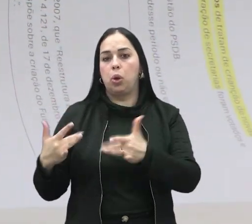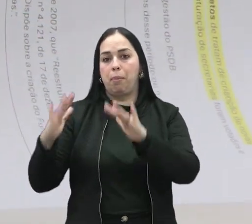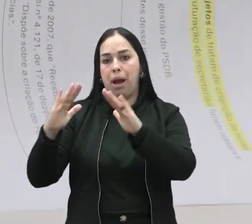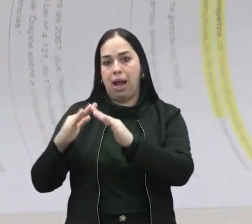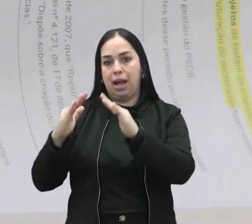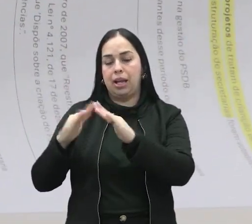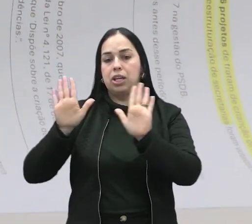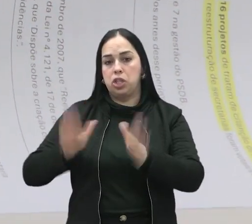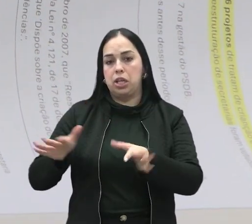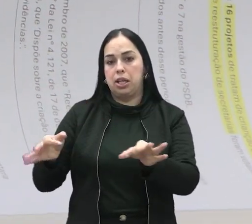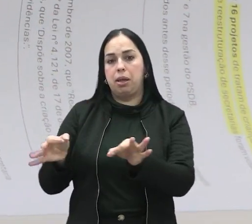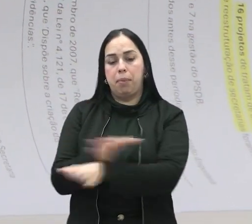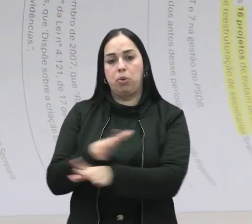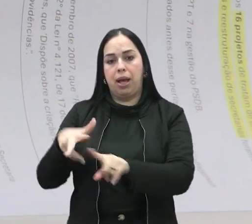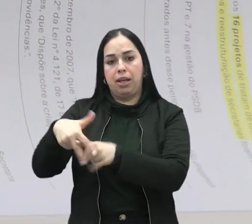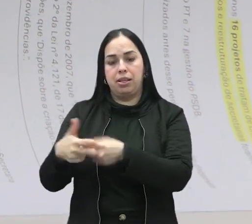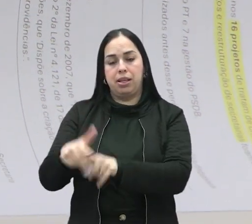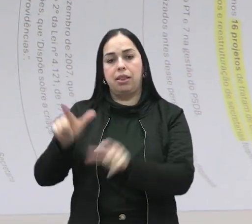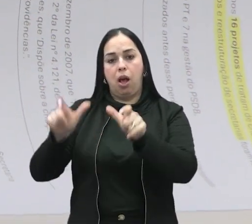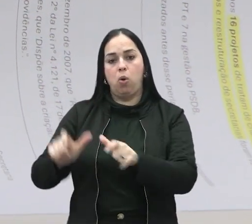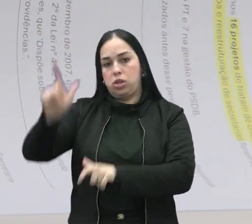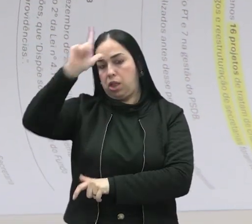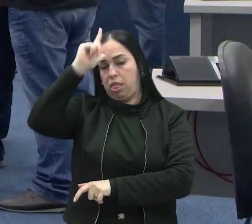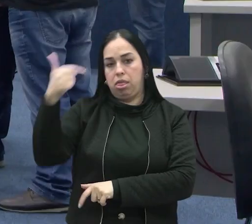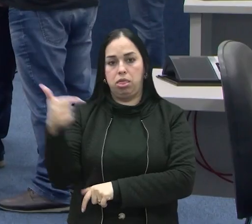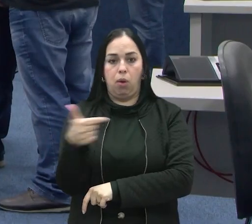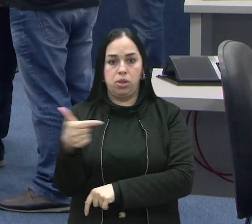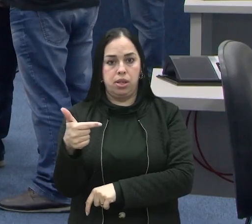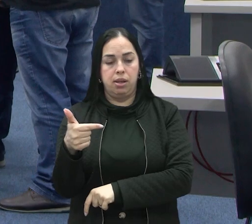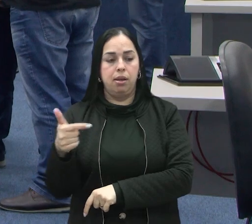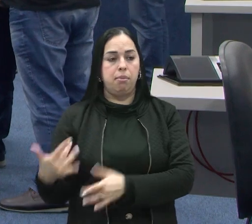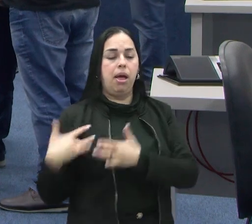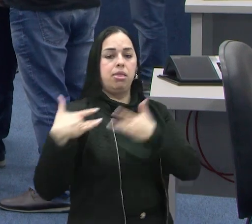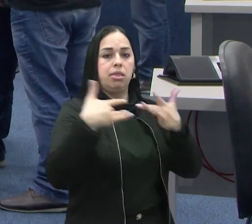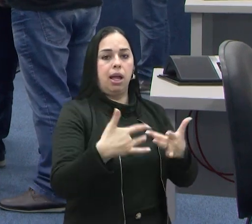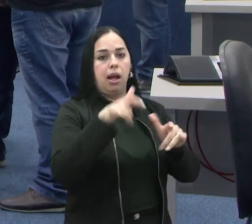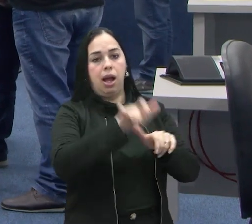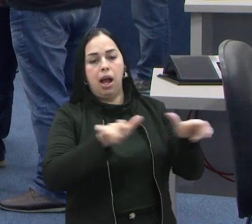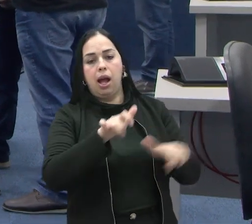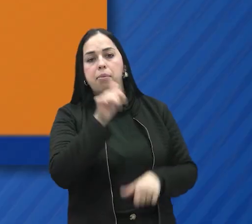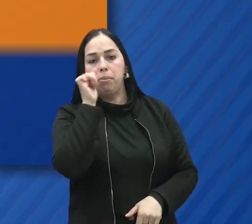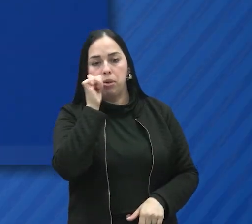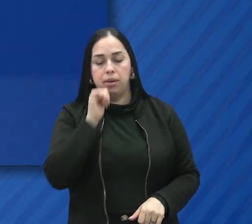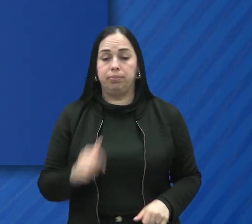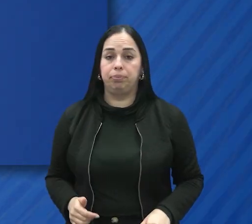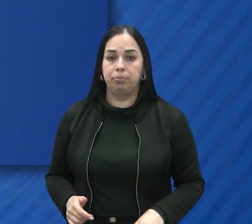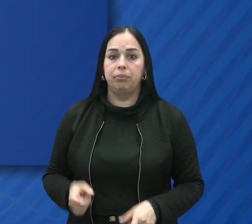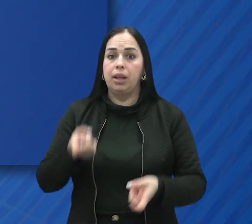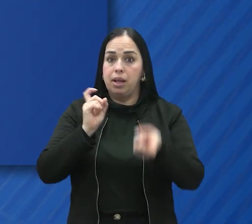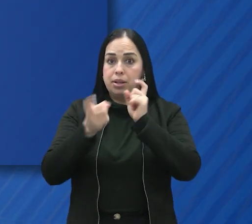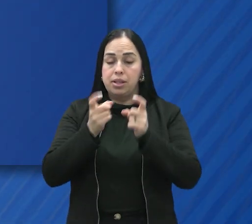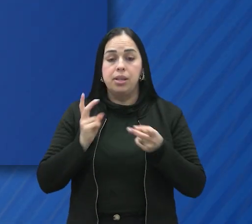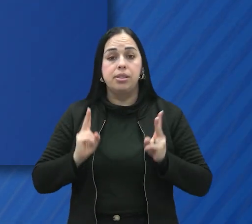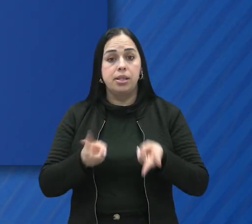casa reformada no loteamento Campo dos Alemães 2 para uma moradora de baixa renda. As sessões da